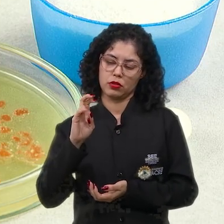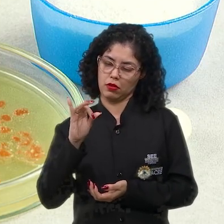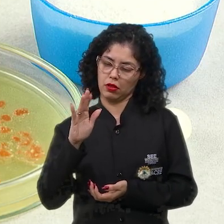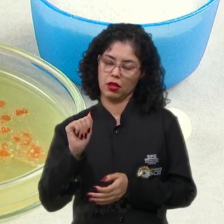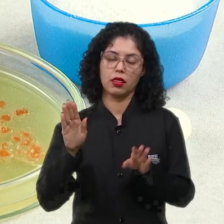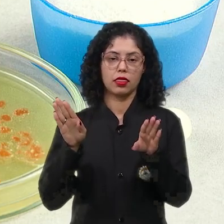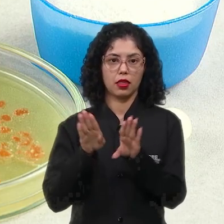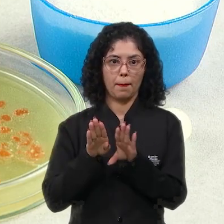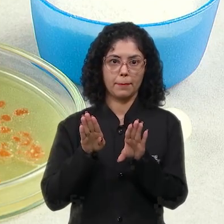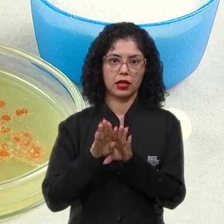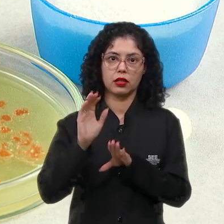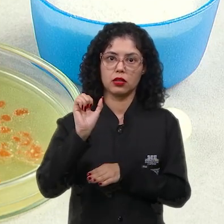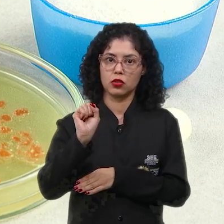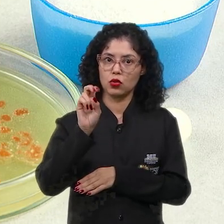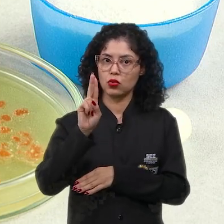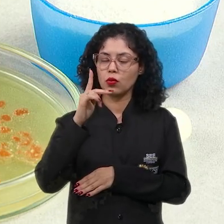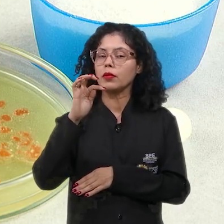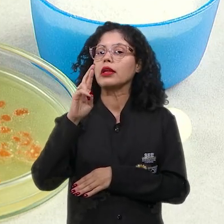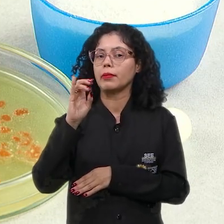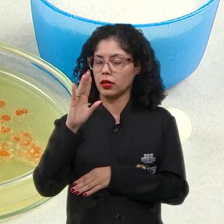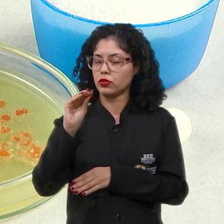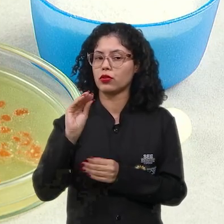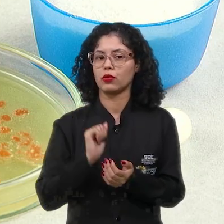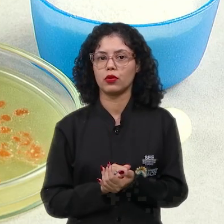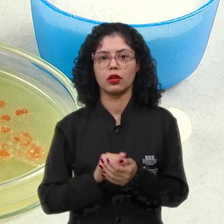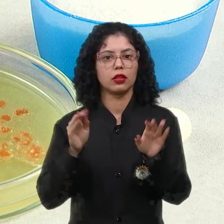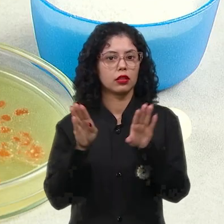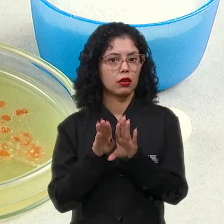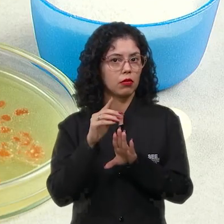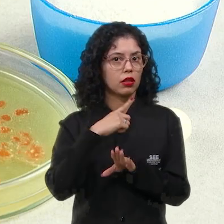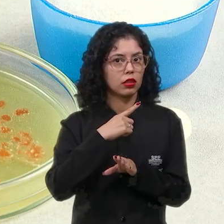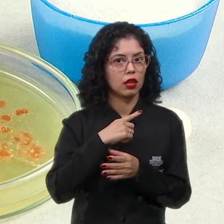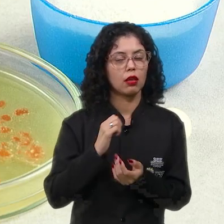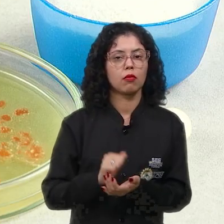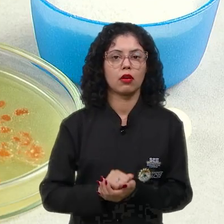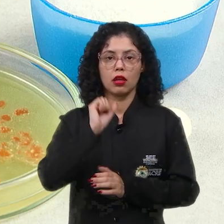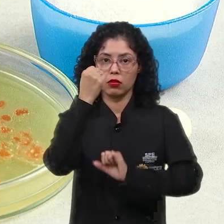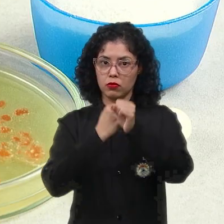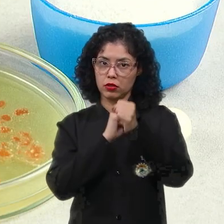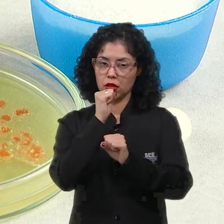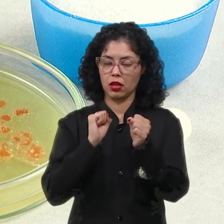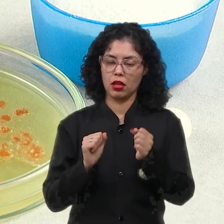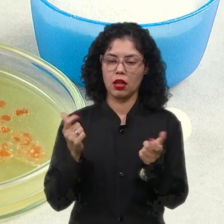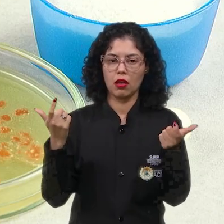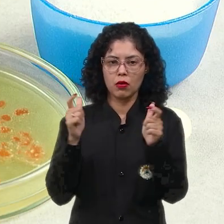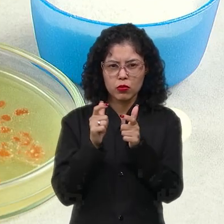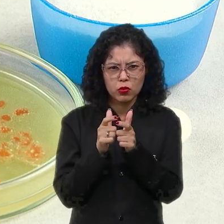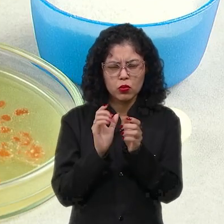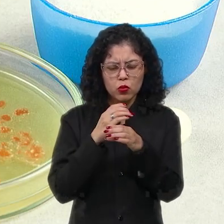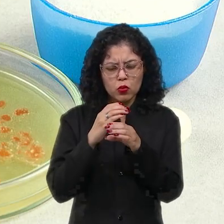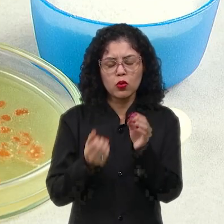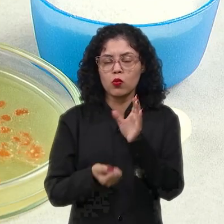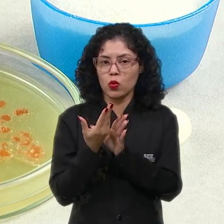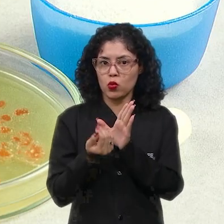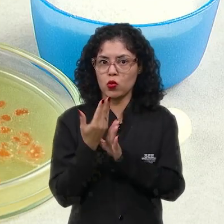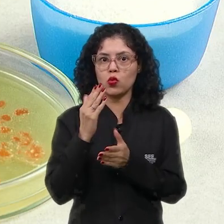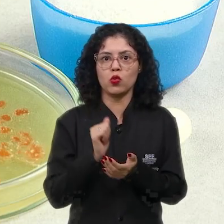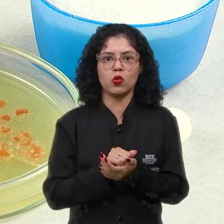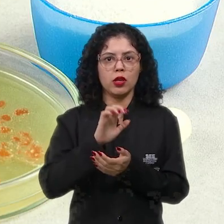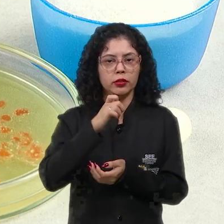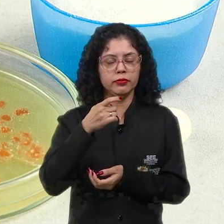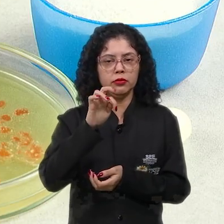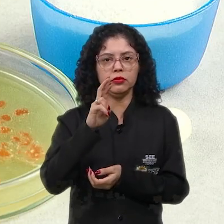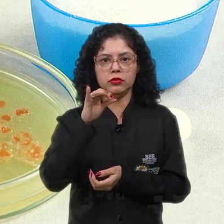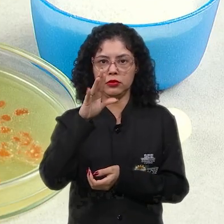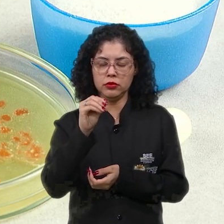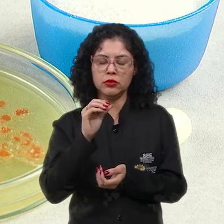ok? E temos também as enzimas industriais. Micro-organismos são programados para produzir enzimas usadas